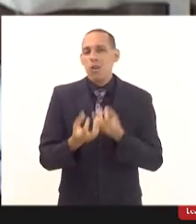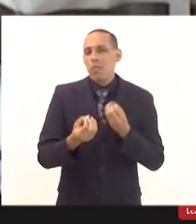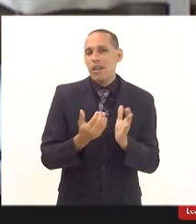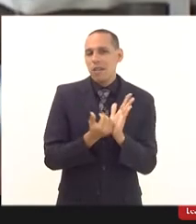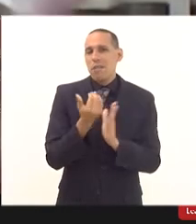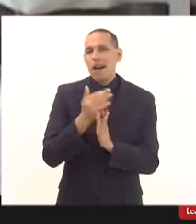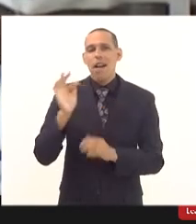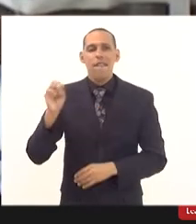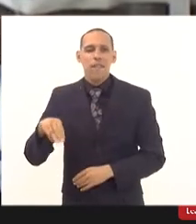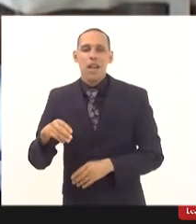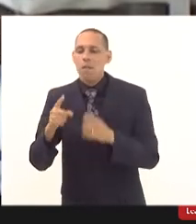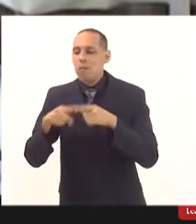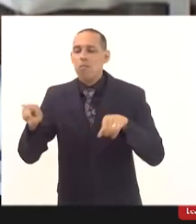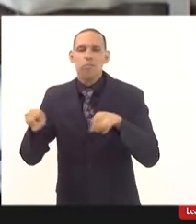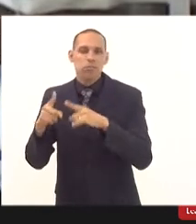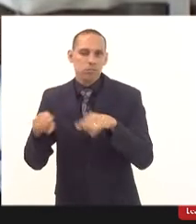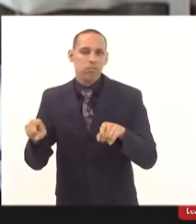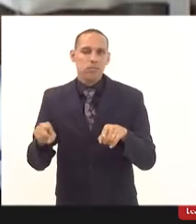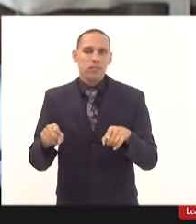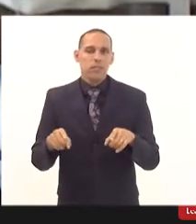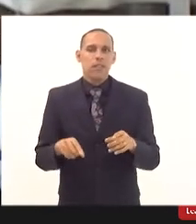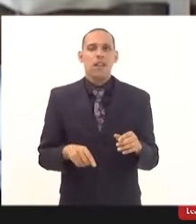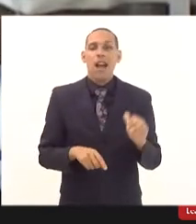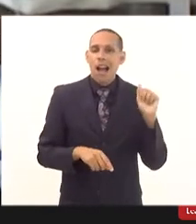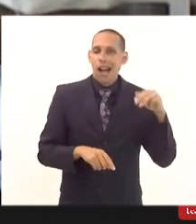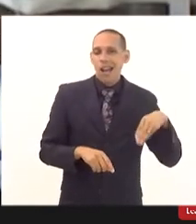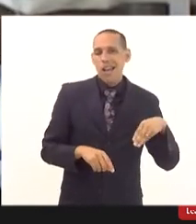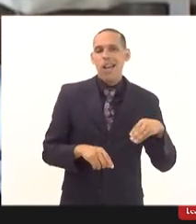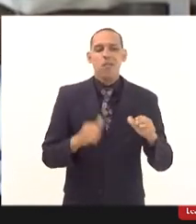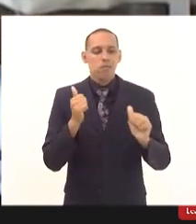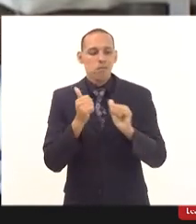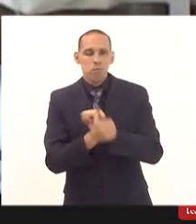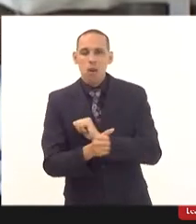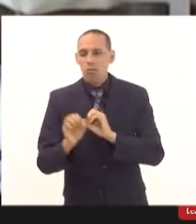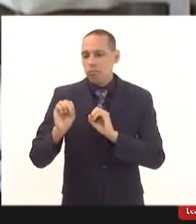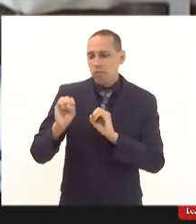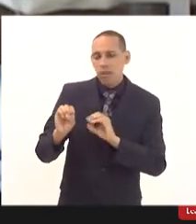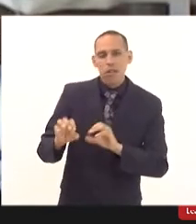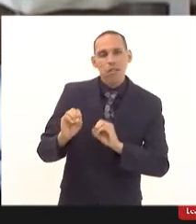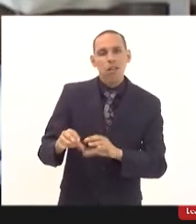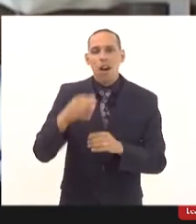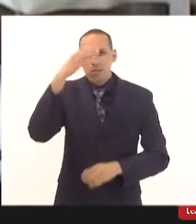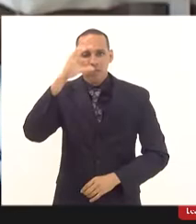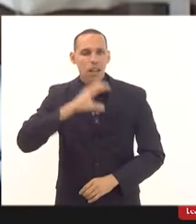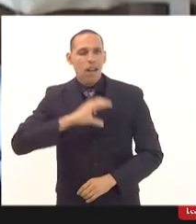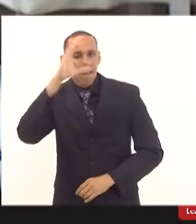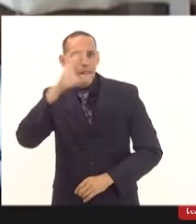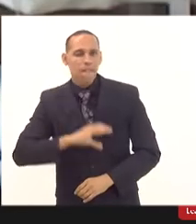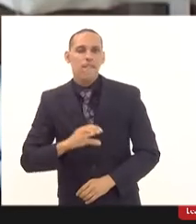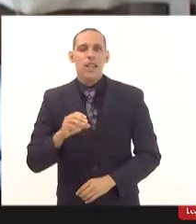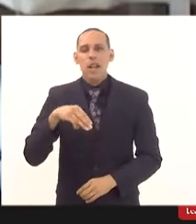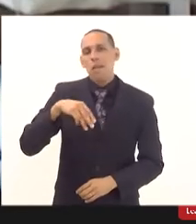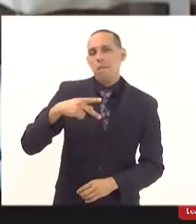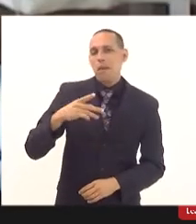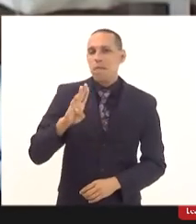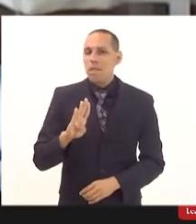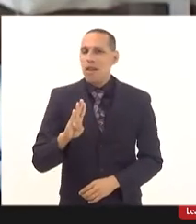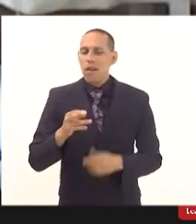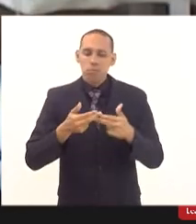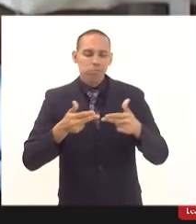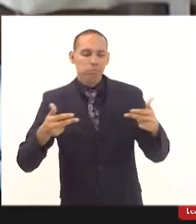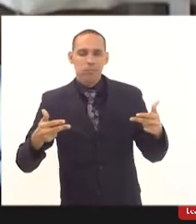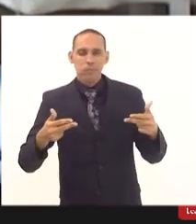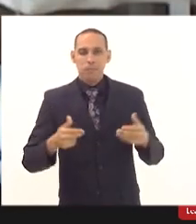informação forte educação cidadania MPB música popular brasileira etc e